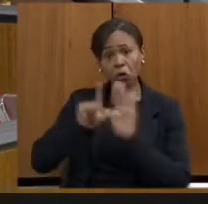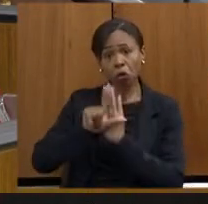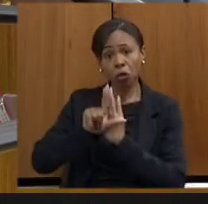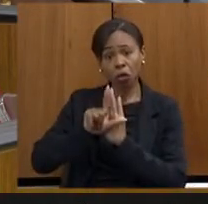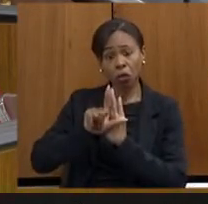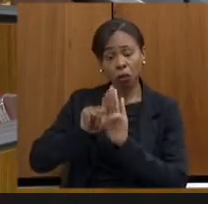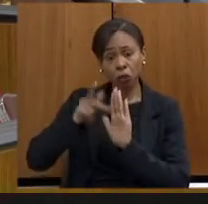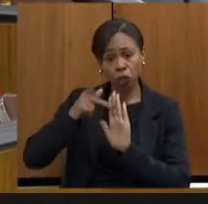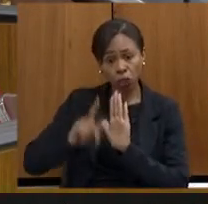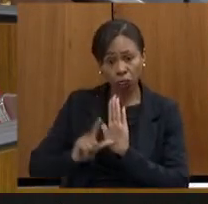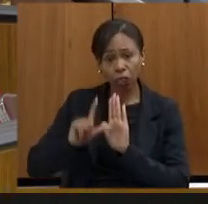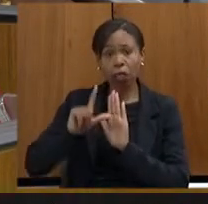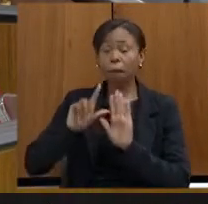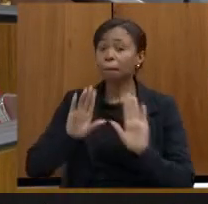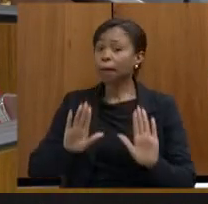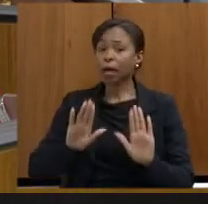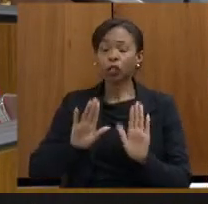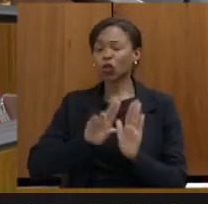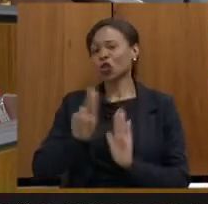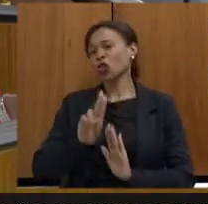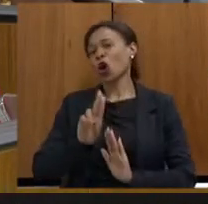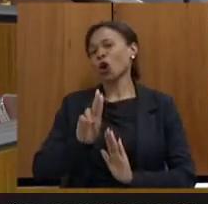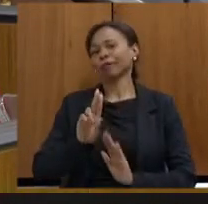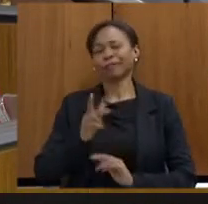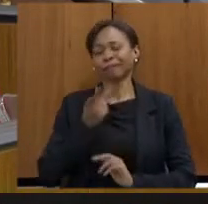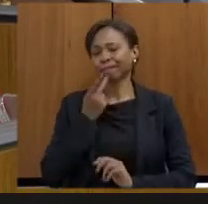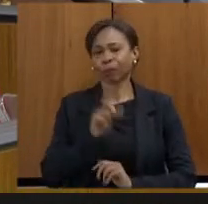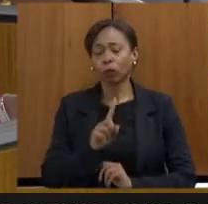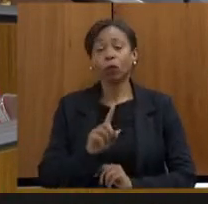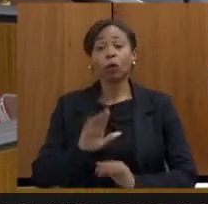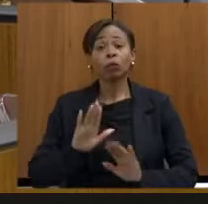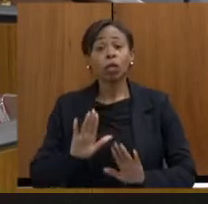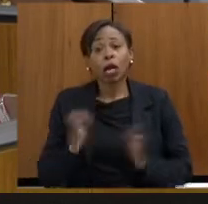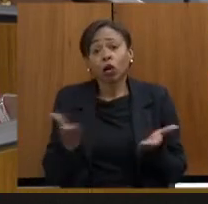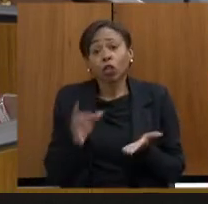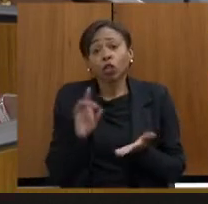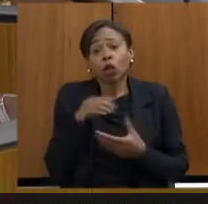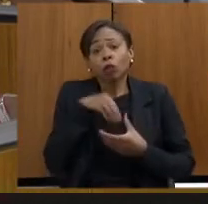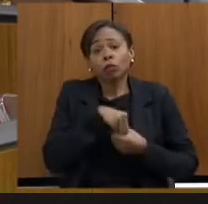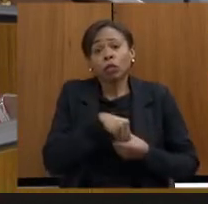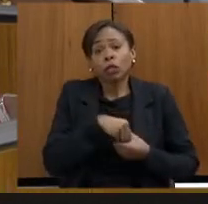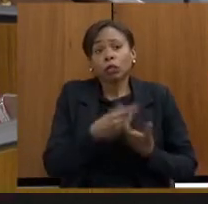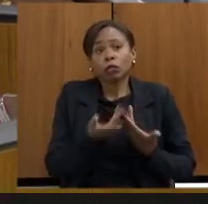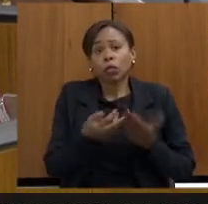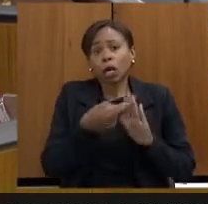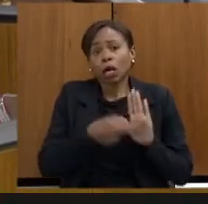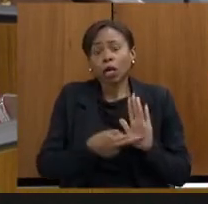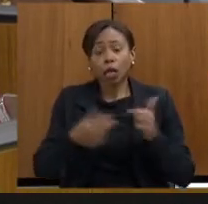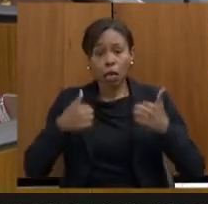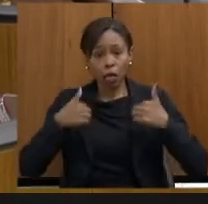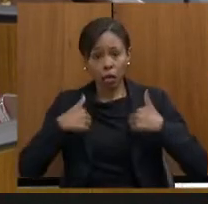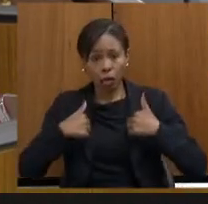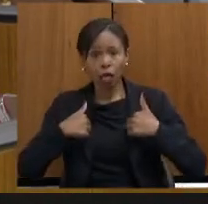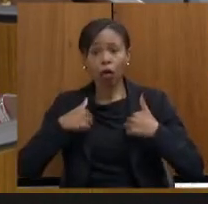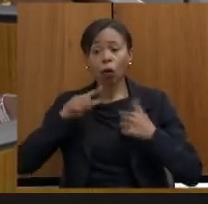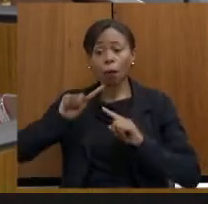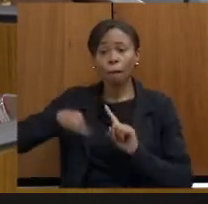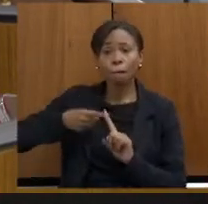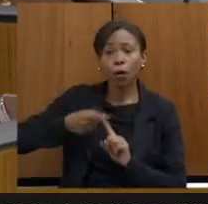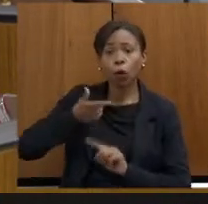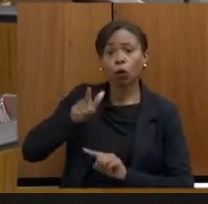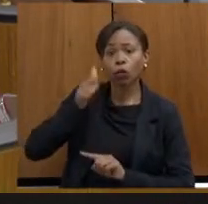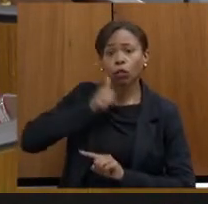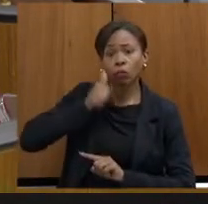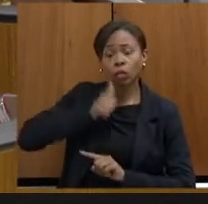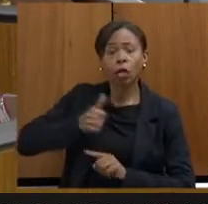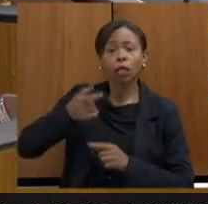lei. Mas, até agora, só temos os trâmites internos. Eu e as pessoas que menstruam, que se encontram em